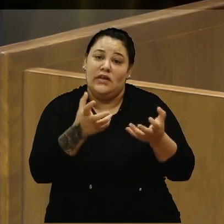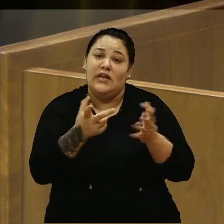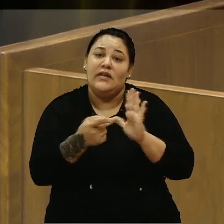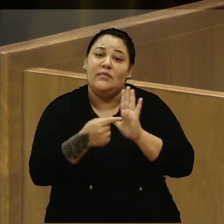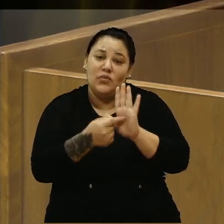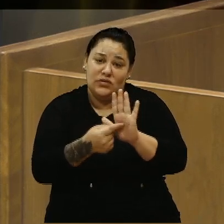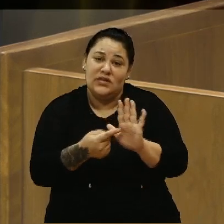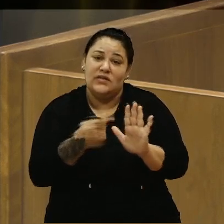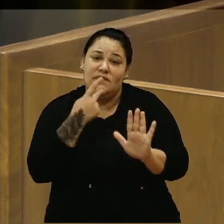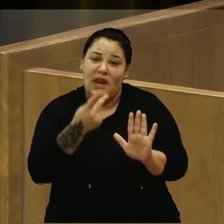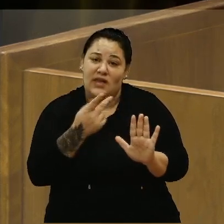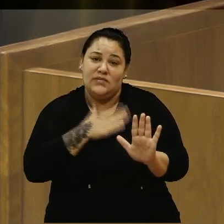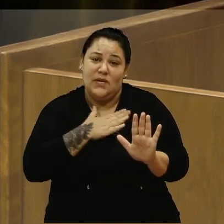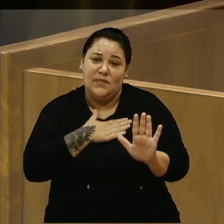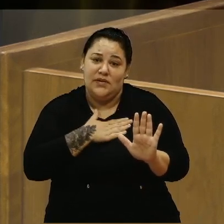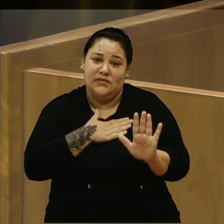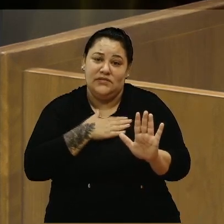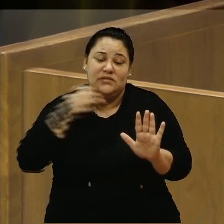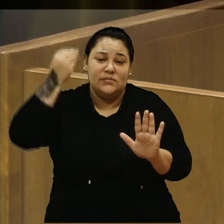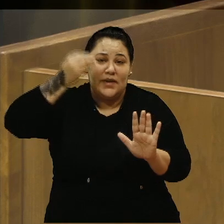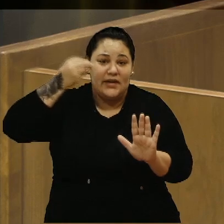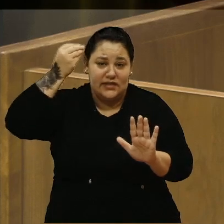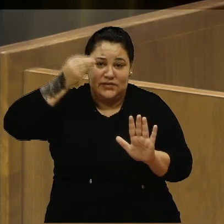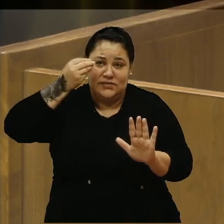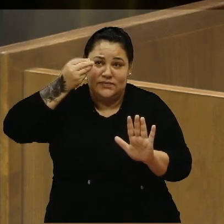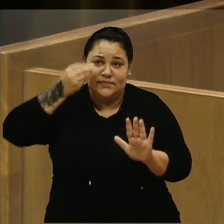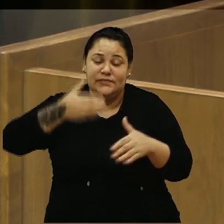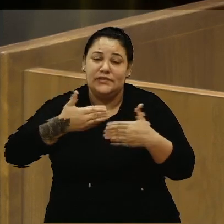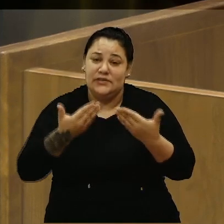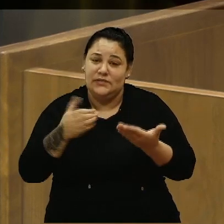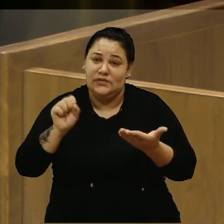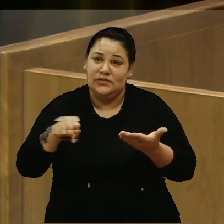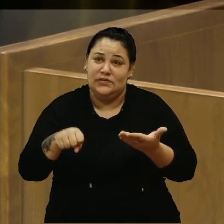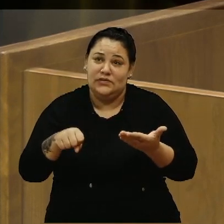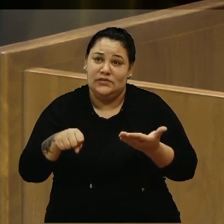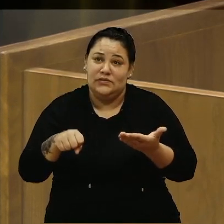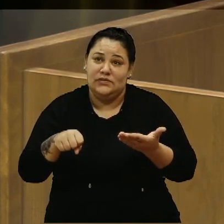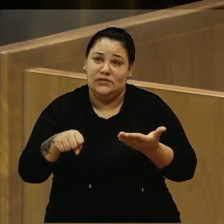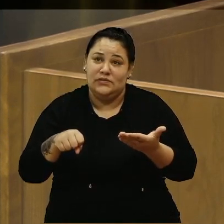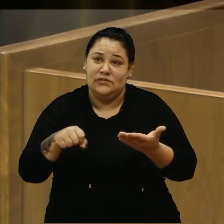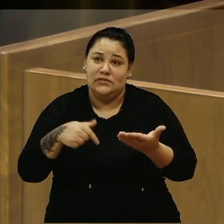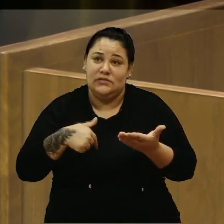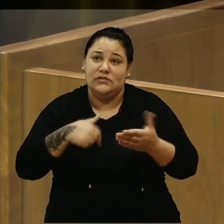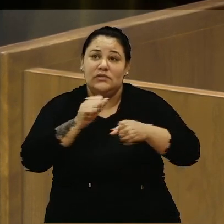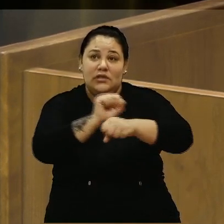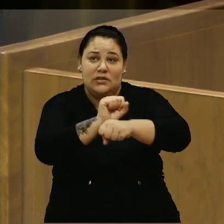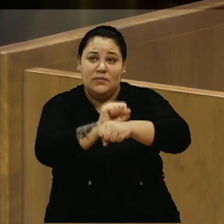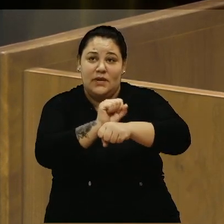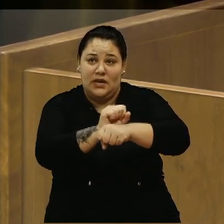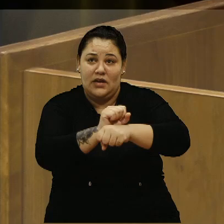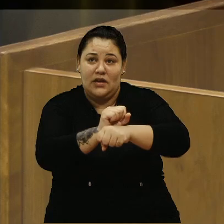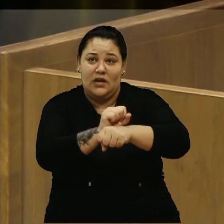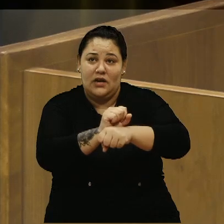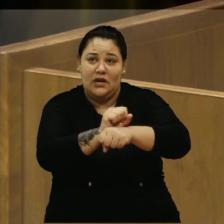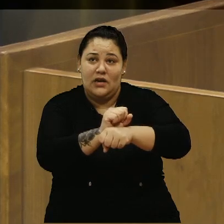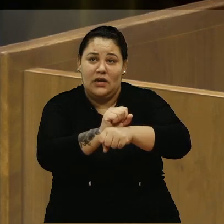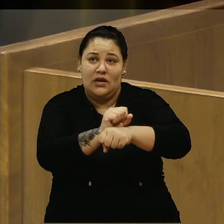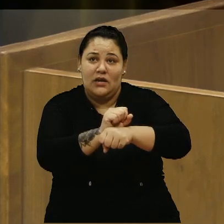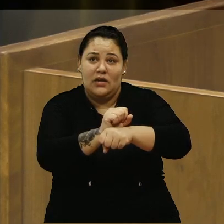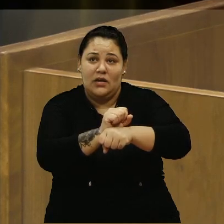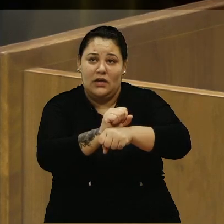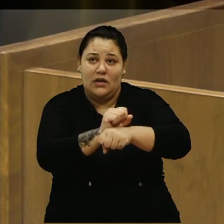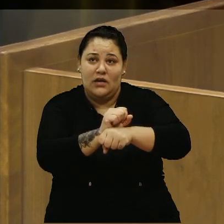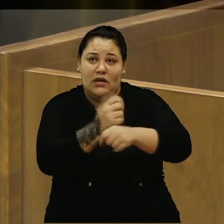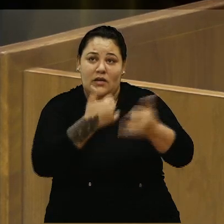experiências aqui para nós. Então, sim, aí aguardo os dados, vereador Iago, em um momento oportuno, porque agora a fala